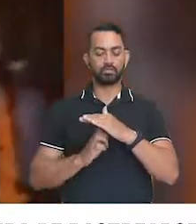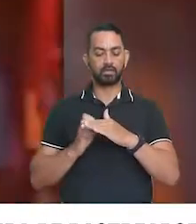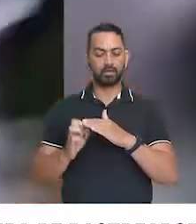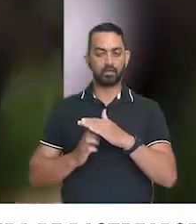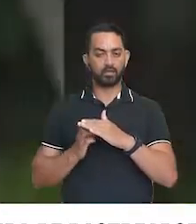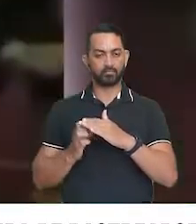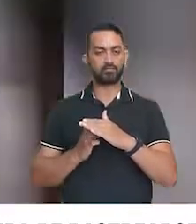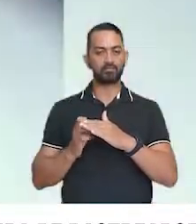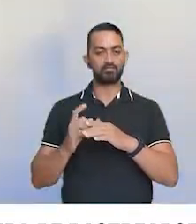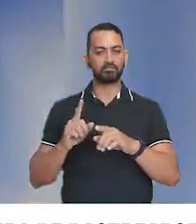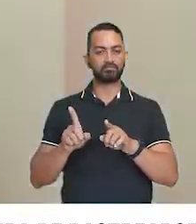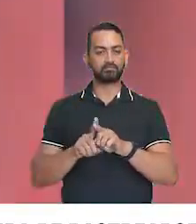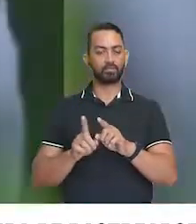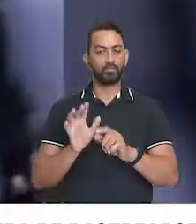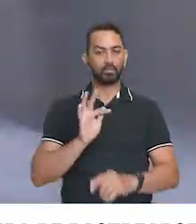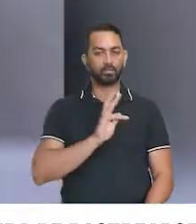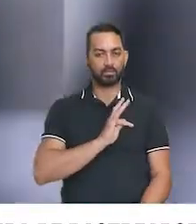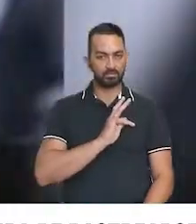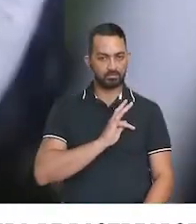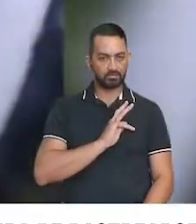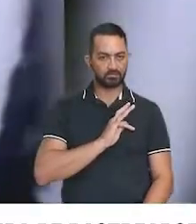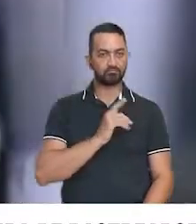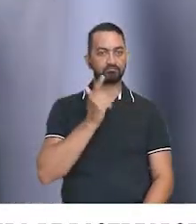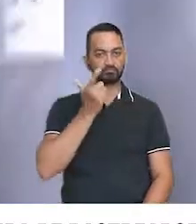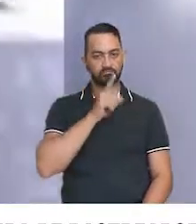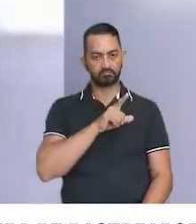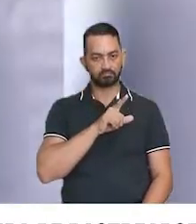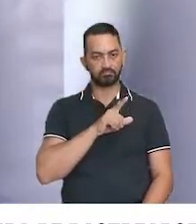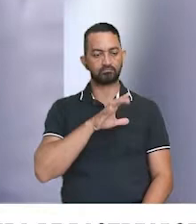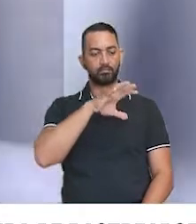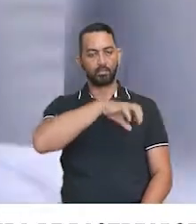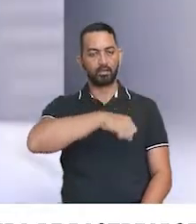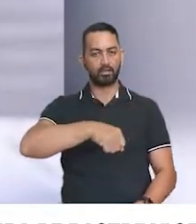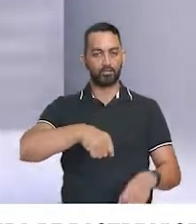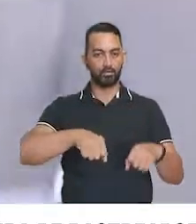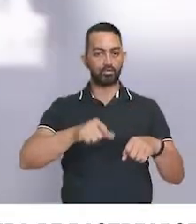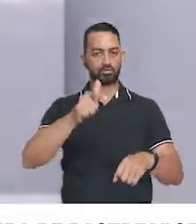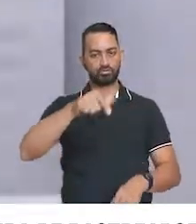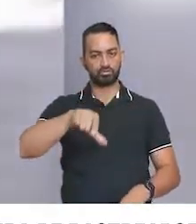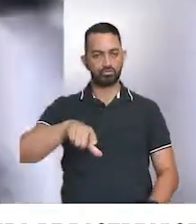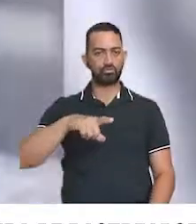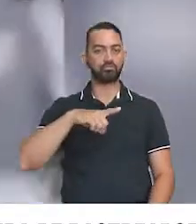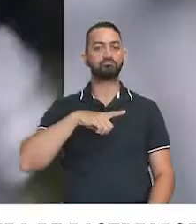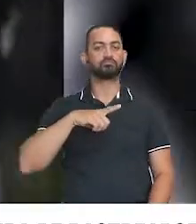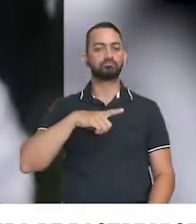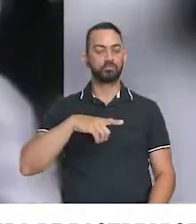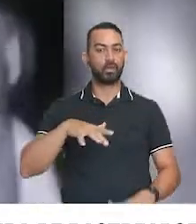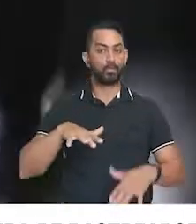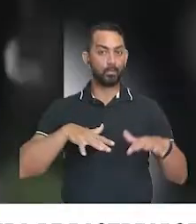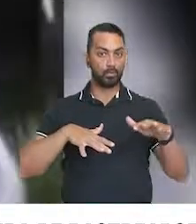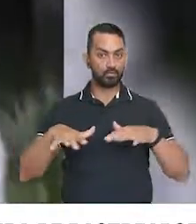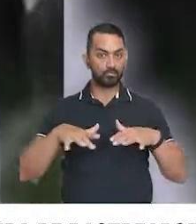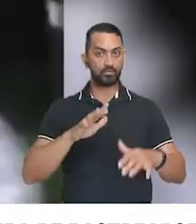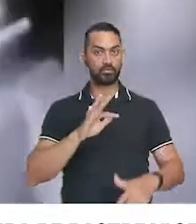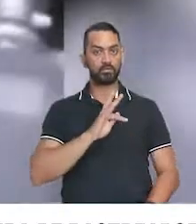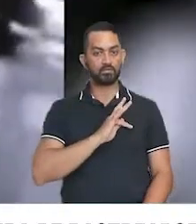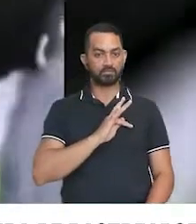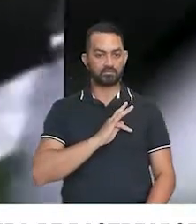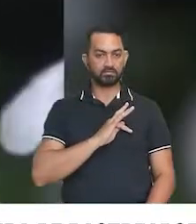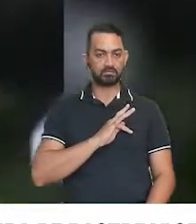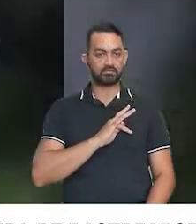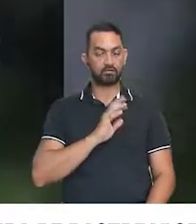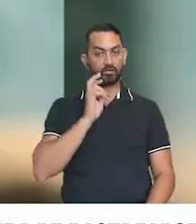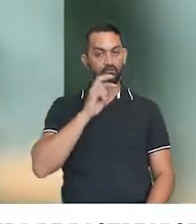ajuda da empresa de rastreamento também da ajuda dos policiais conseguiu recuperar a moto né Teve uma grande uma grande movimentação